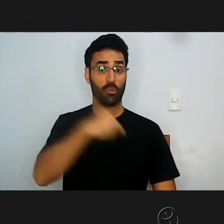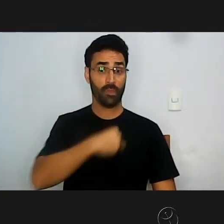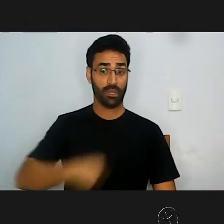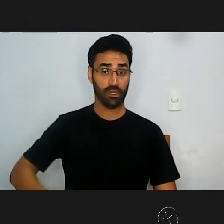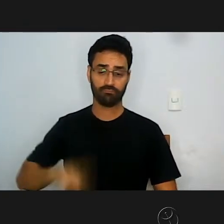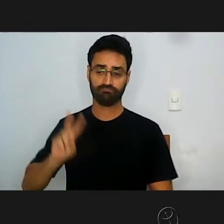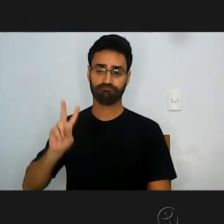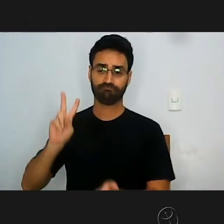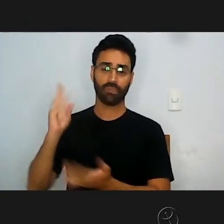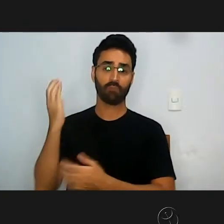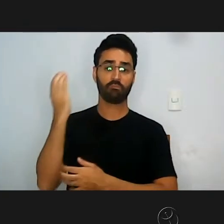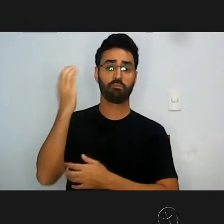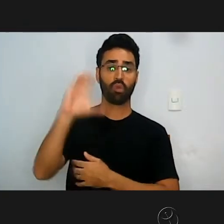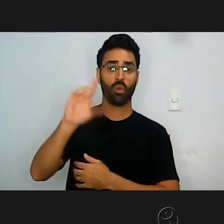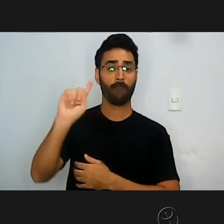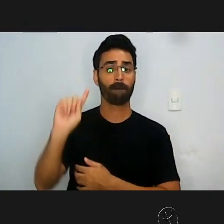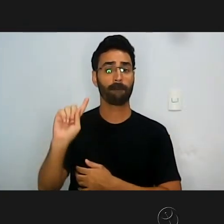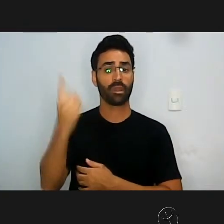reunião